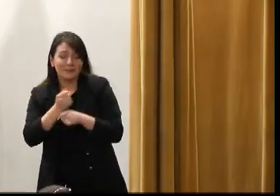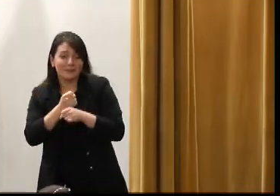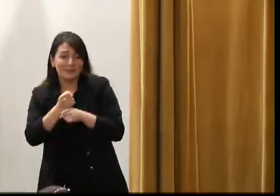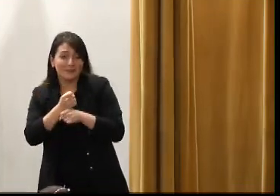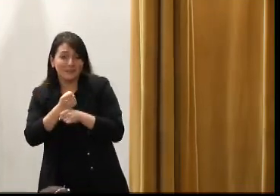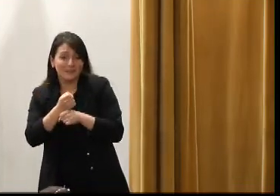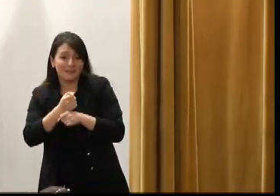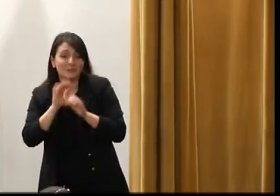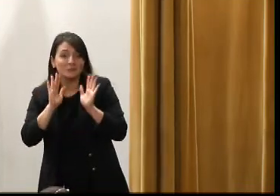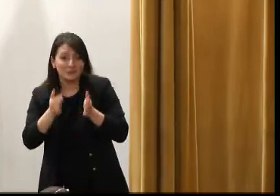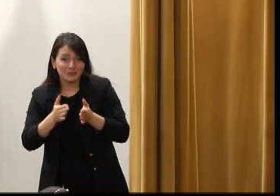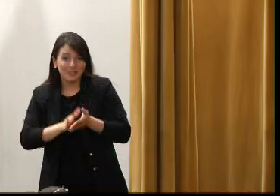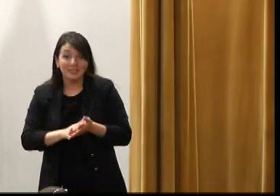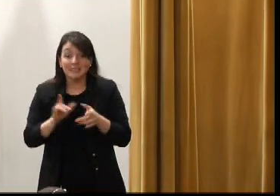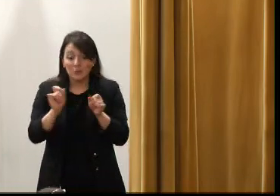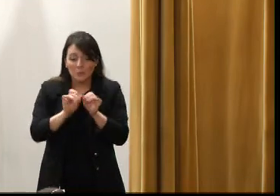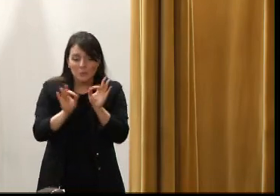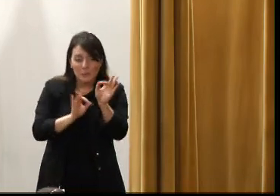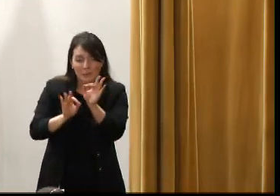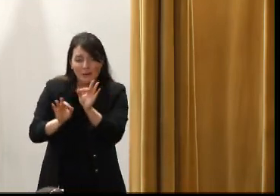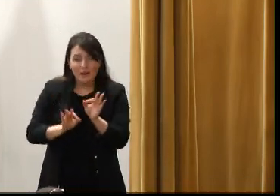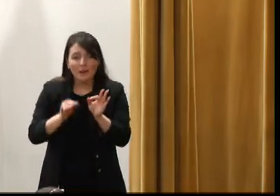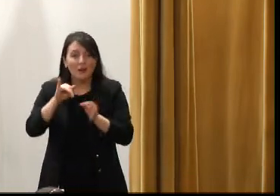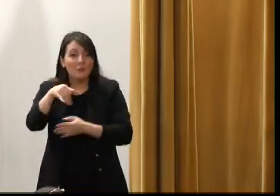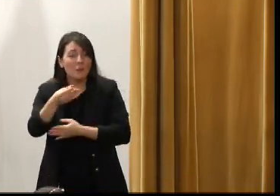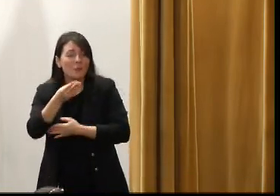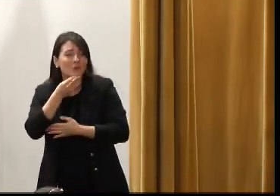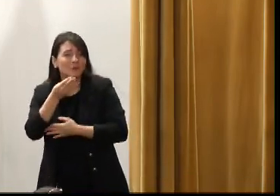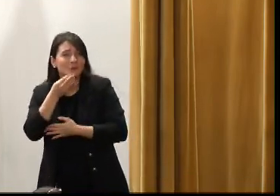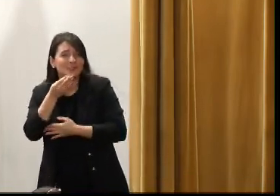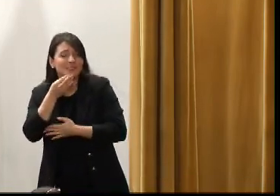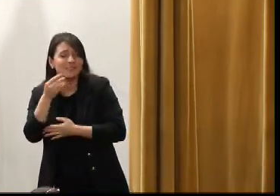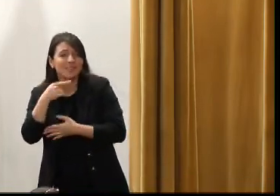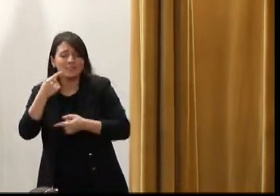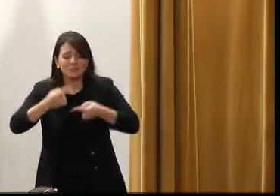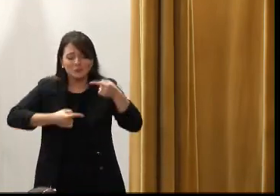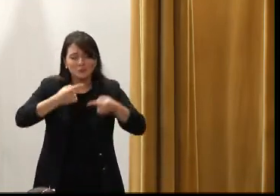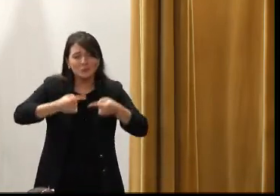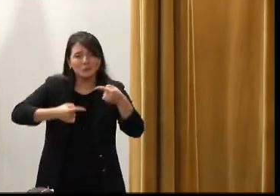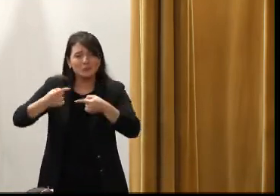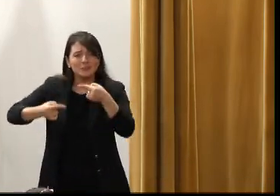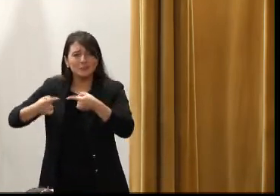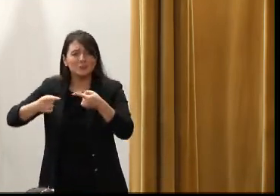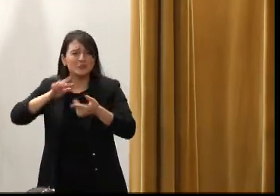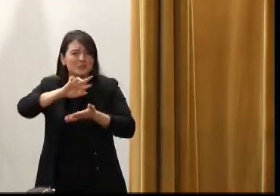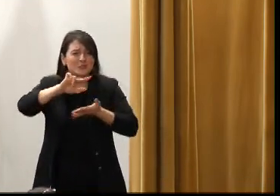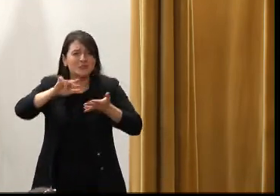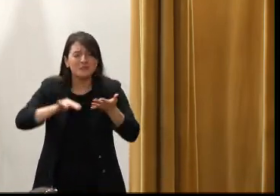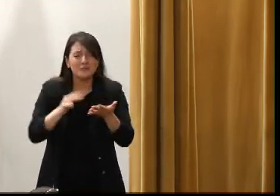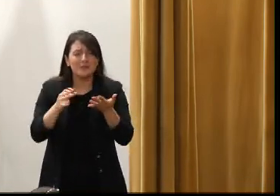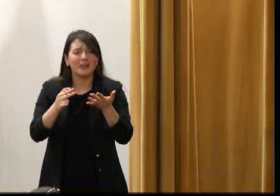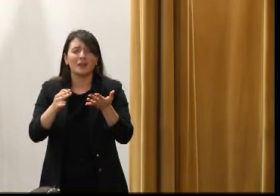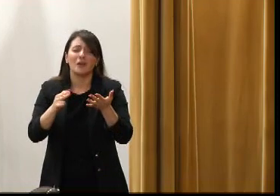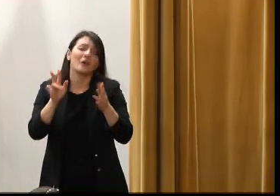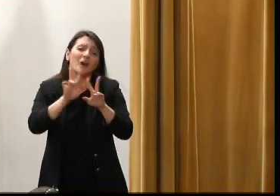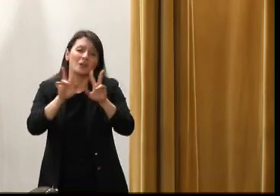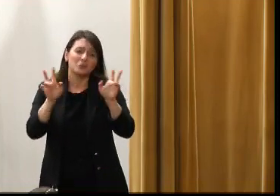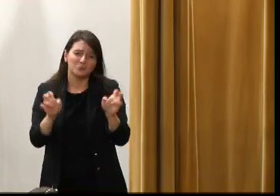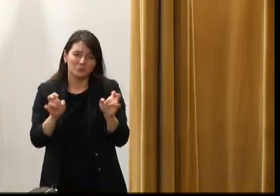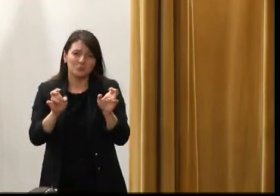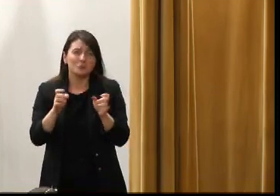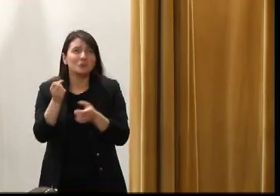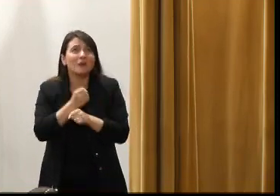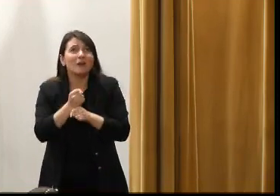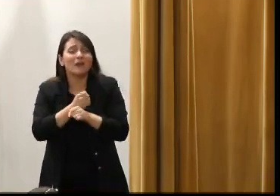desse evento é uma oportunidade espetacular de discussão de uma série de assuntos que estão represados já há